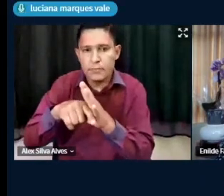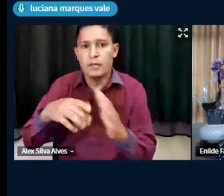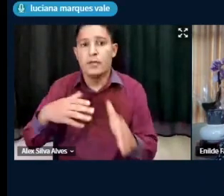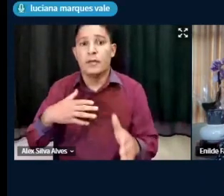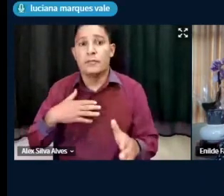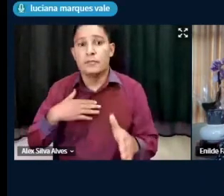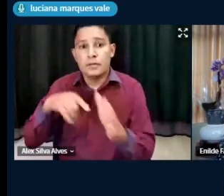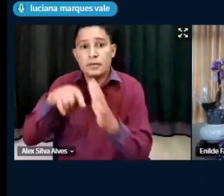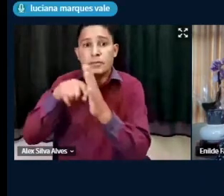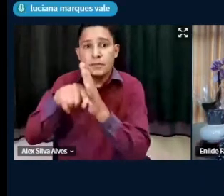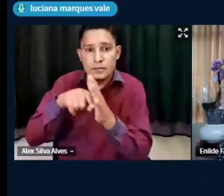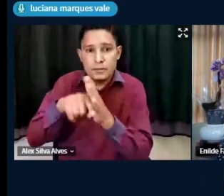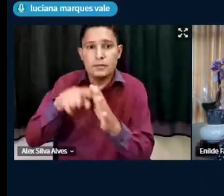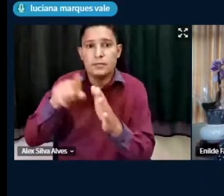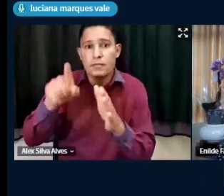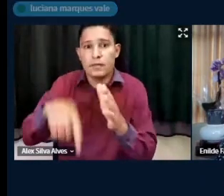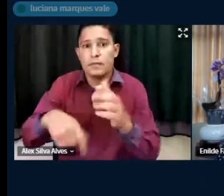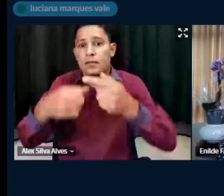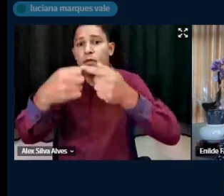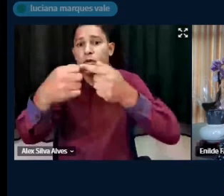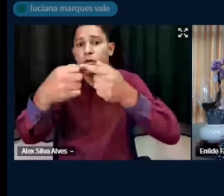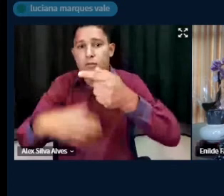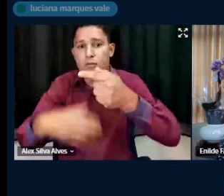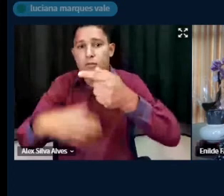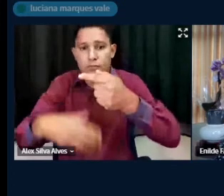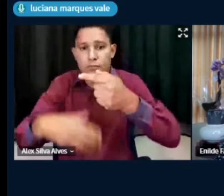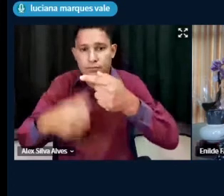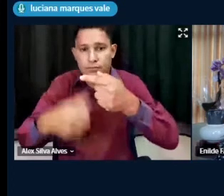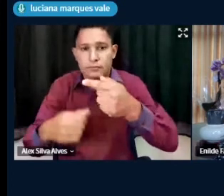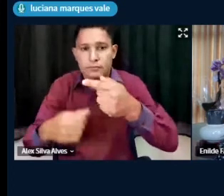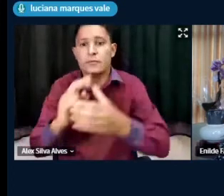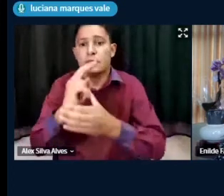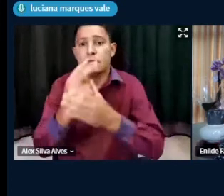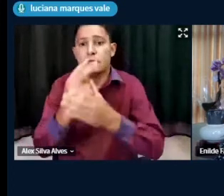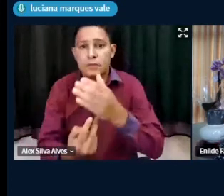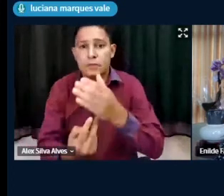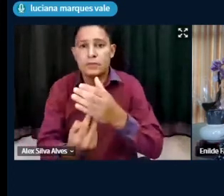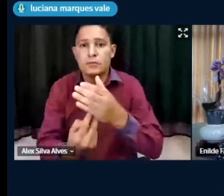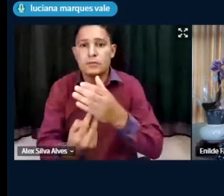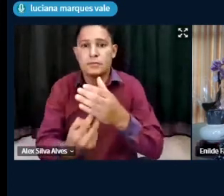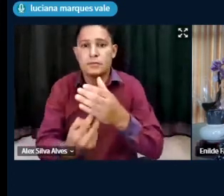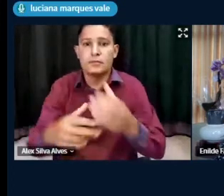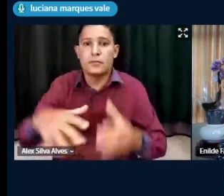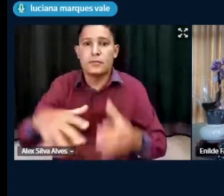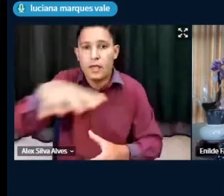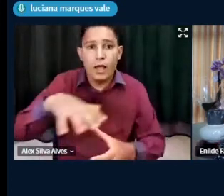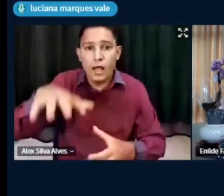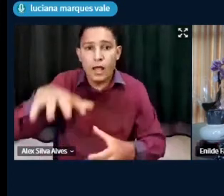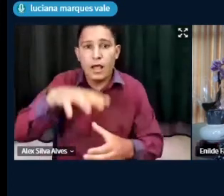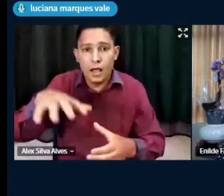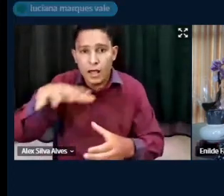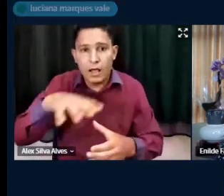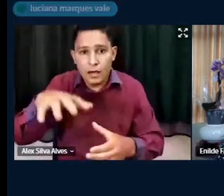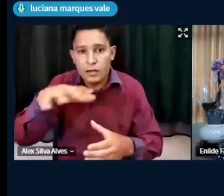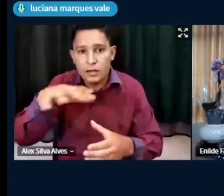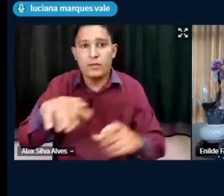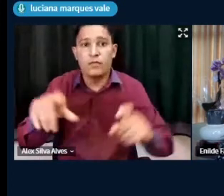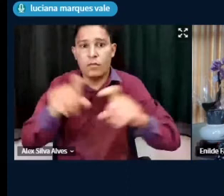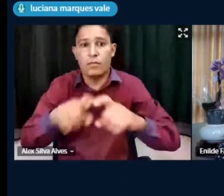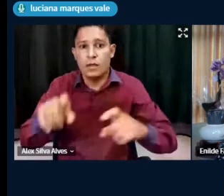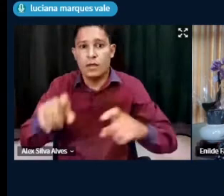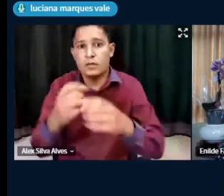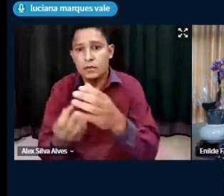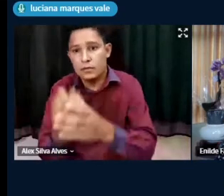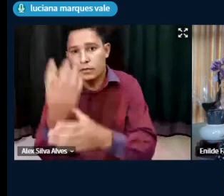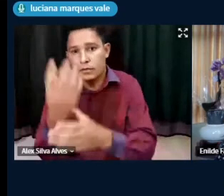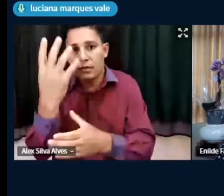O título da minha pesquisa é Glossário Bilíngue da Língua de